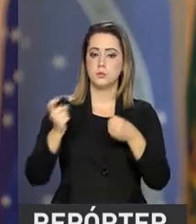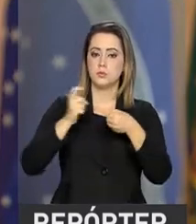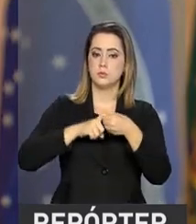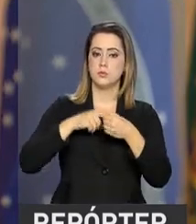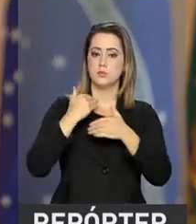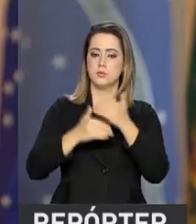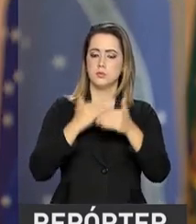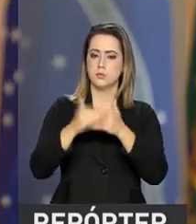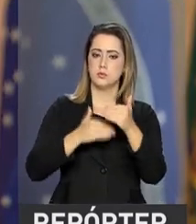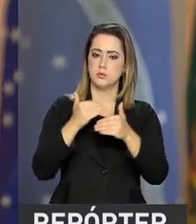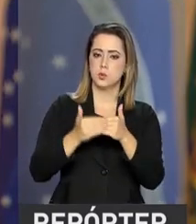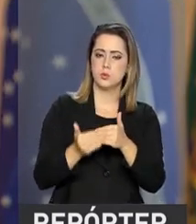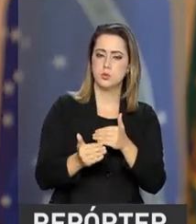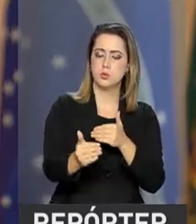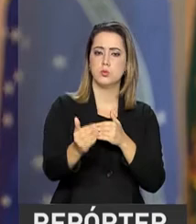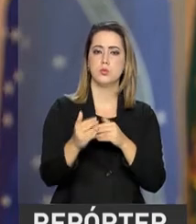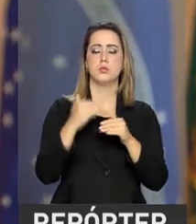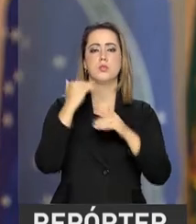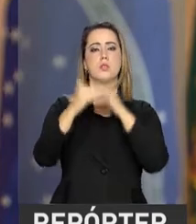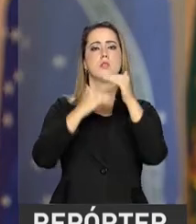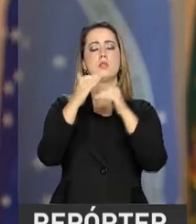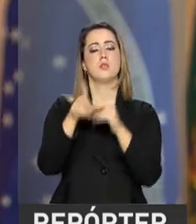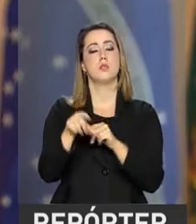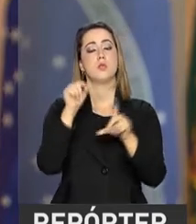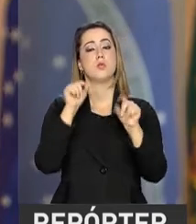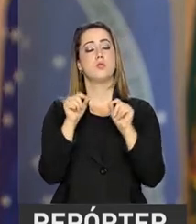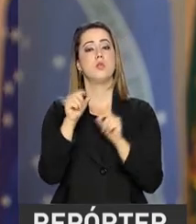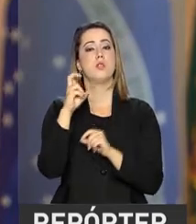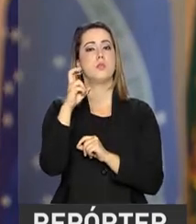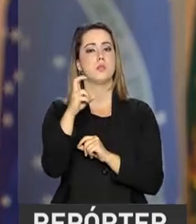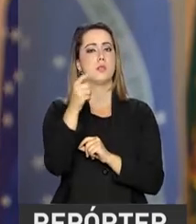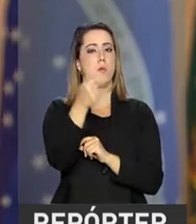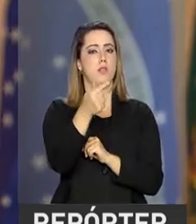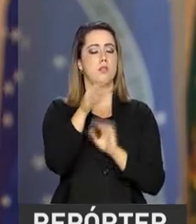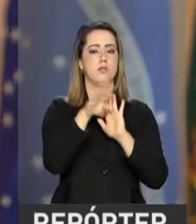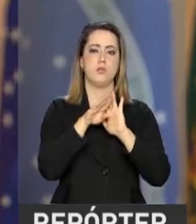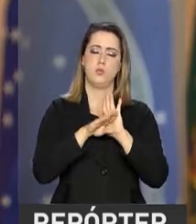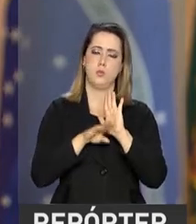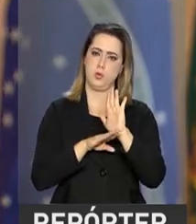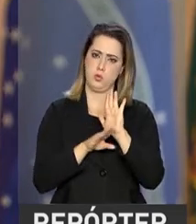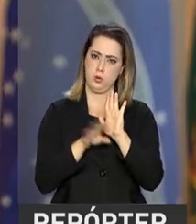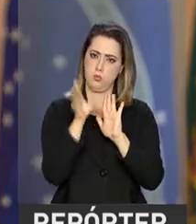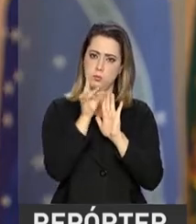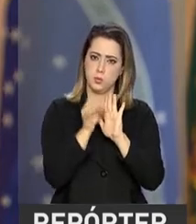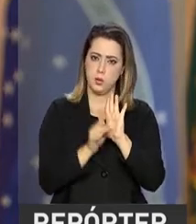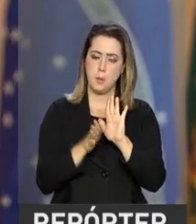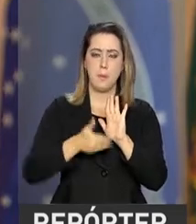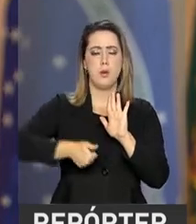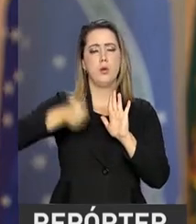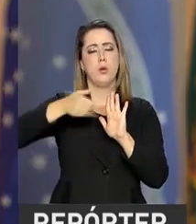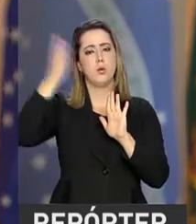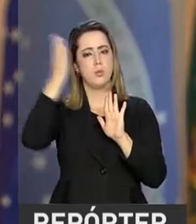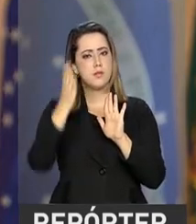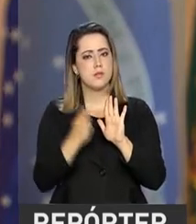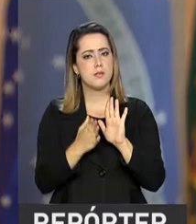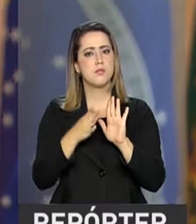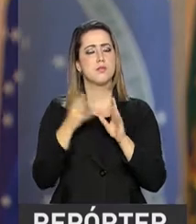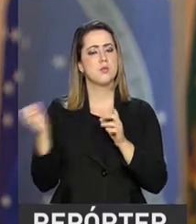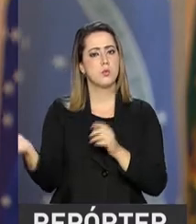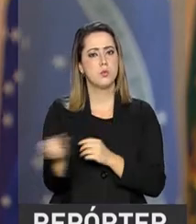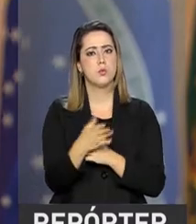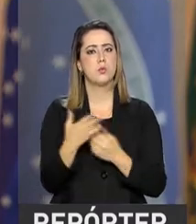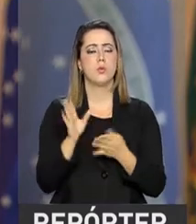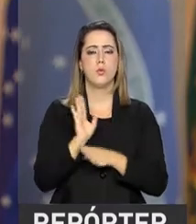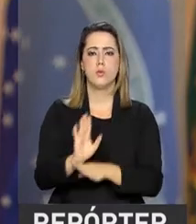continuando a crescer escolhemos 57 projetos que vão tornar o brasil mais moderno e nos